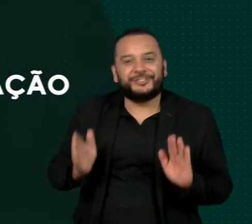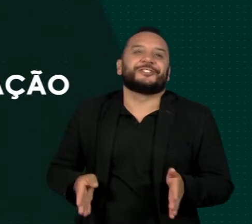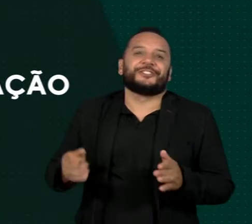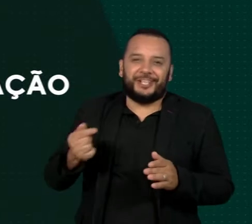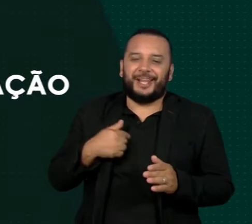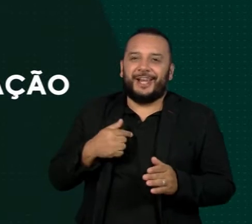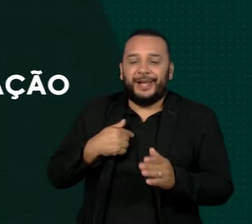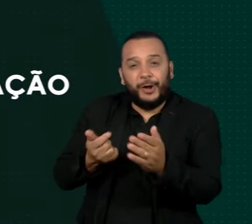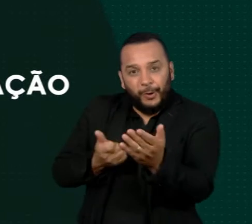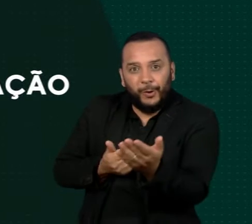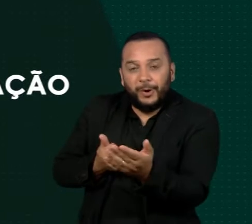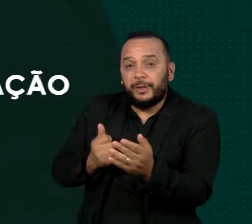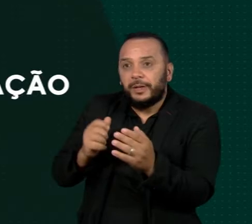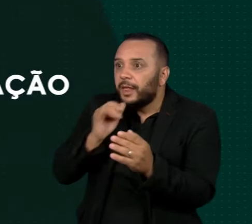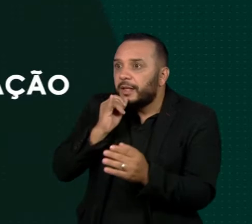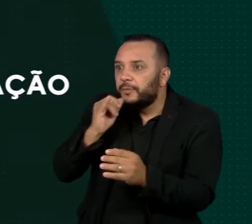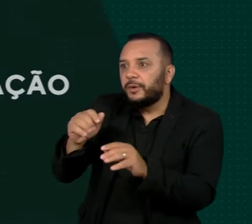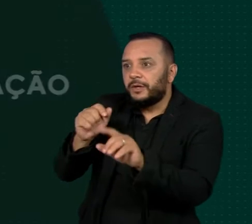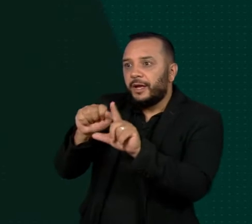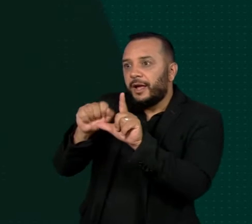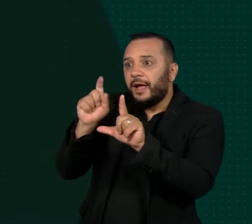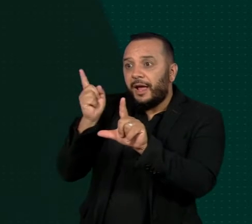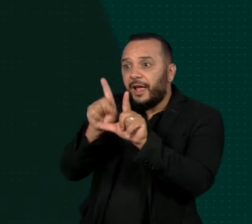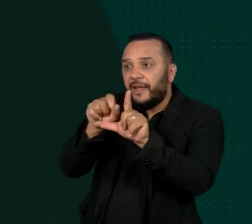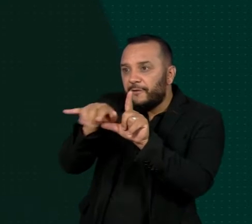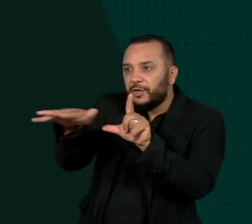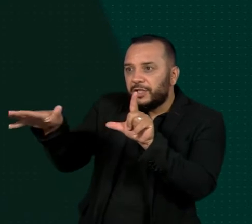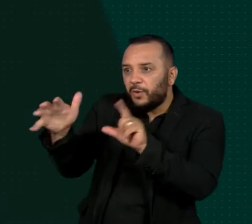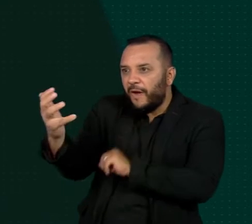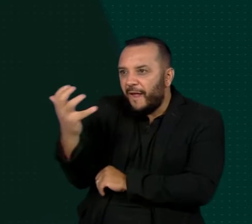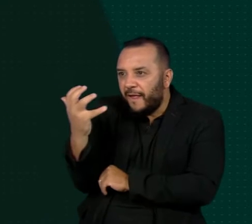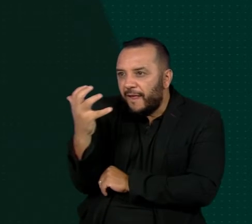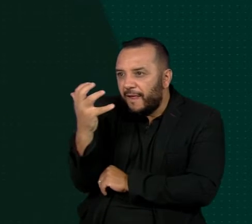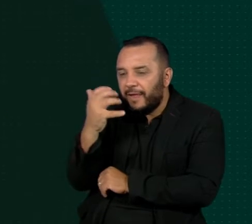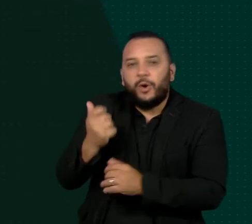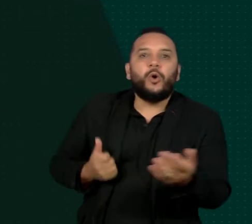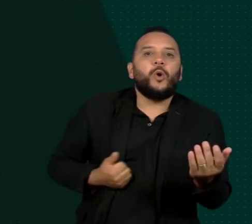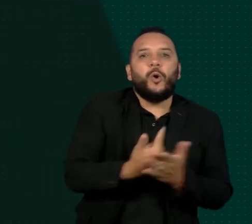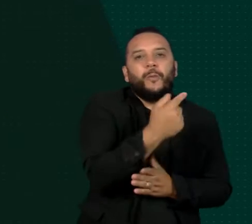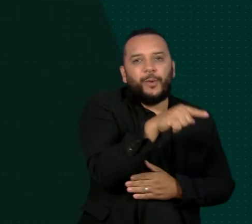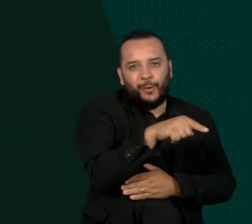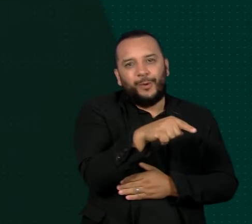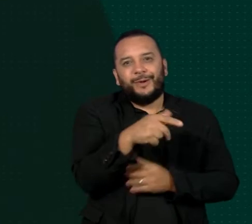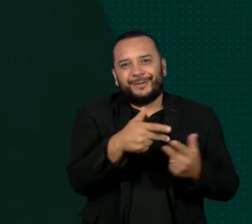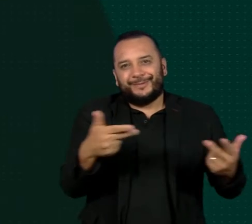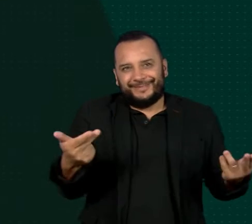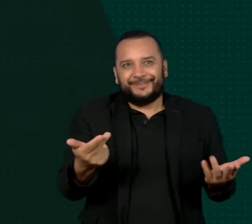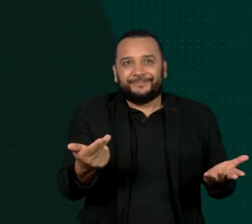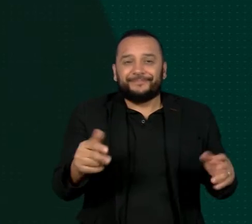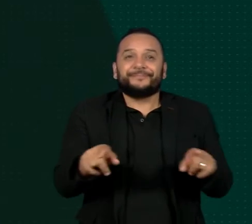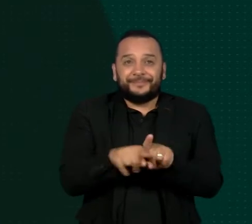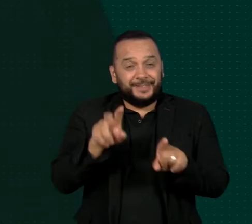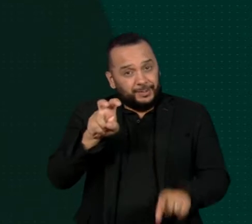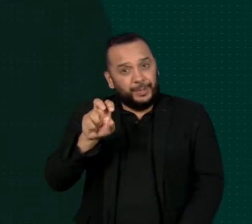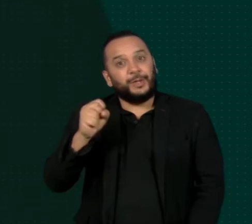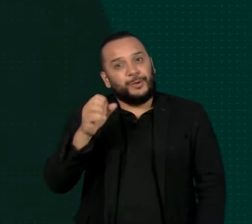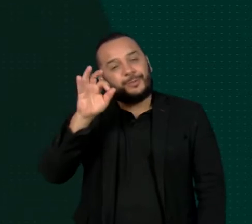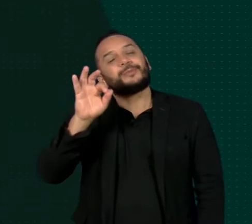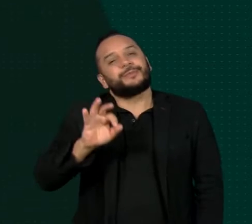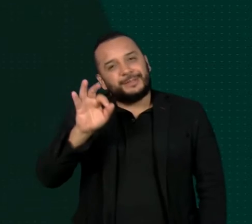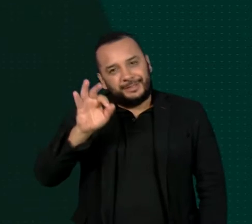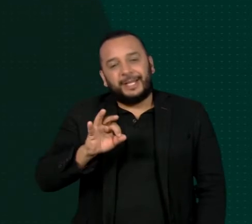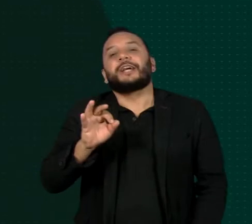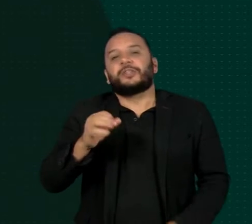de compra após a recomendação de um influenciador e 58% consideram provável que voltem a comprar